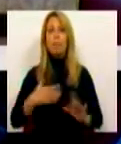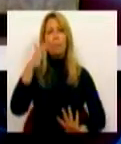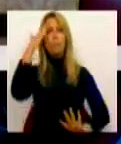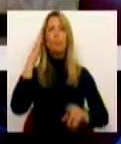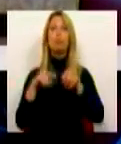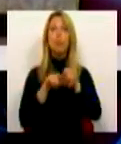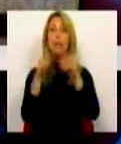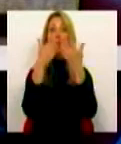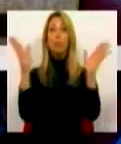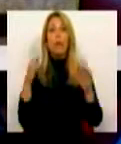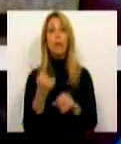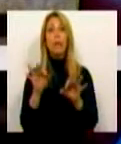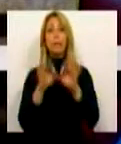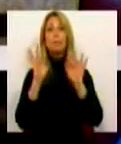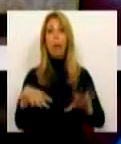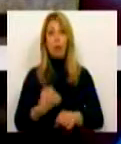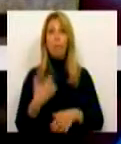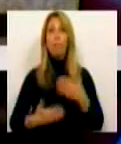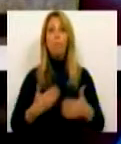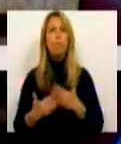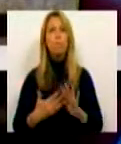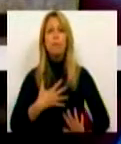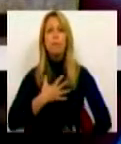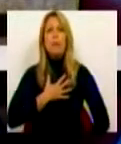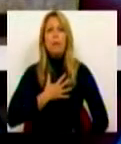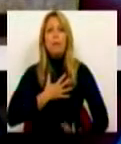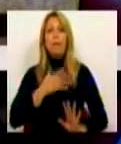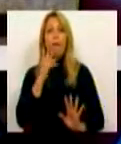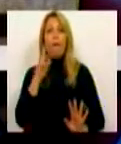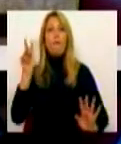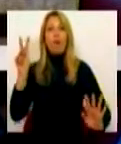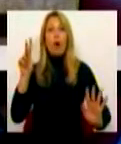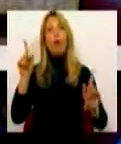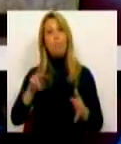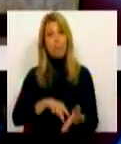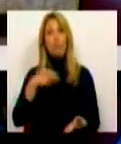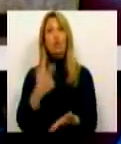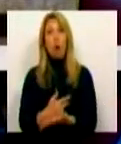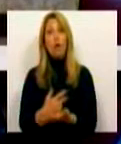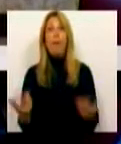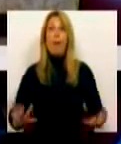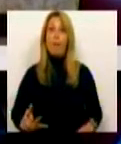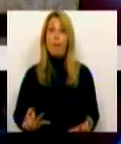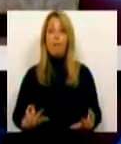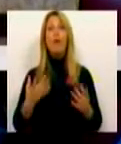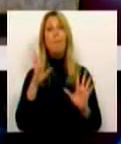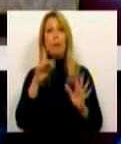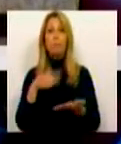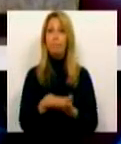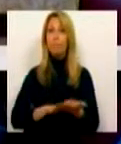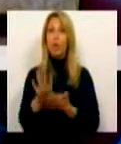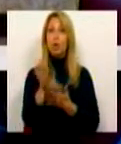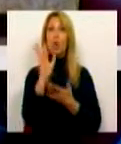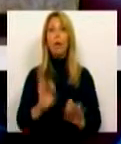democrática como uma atividade apaixonante, feita de vitórias, mas também de derrotas, assente em escolhas claras